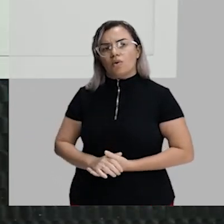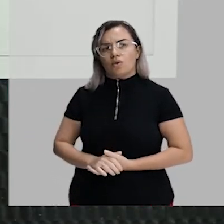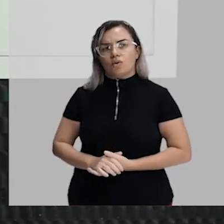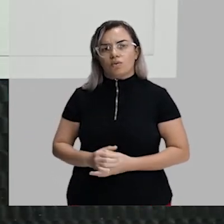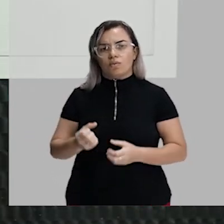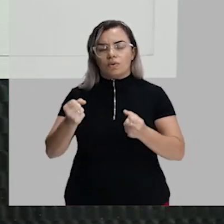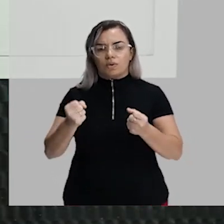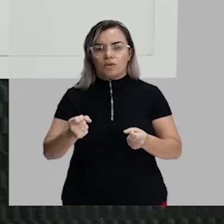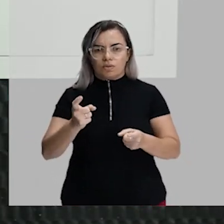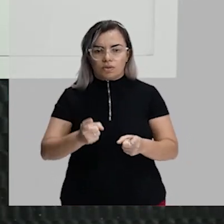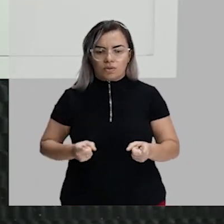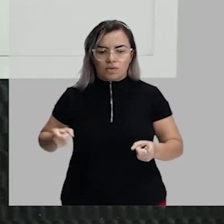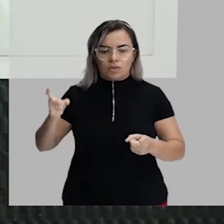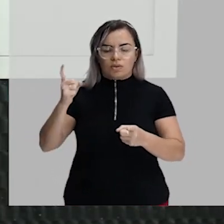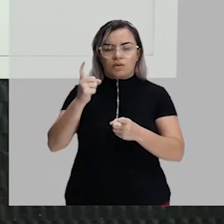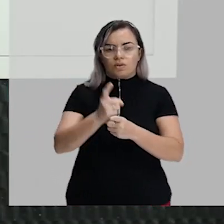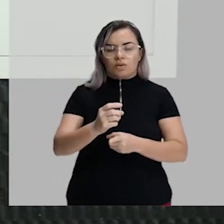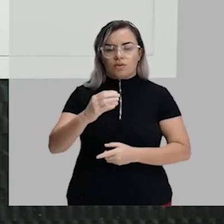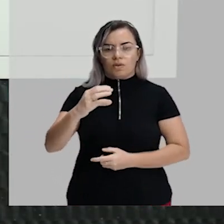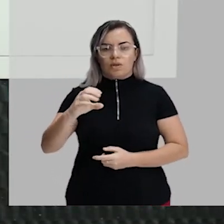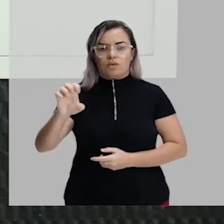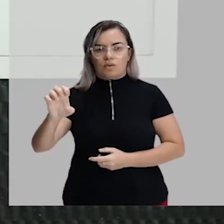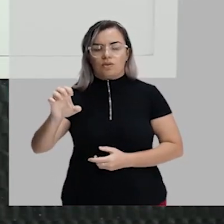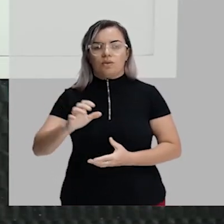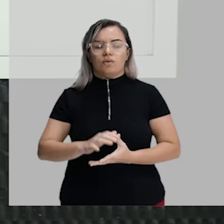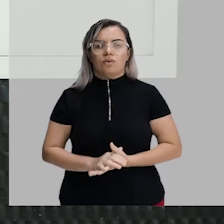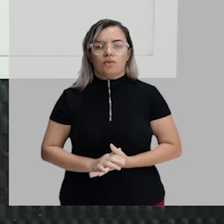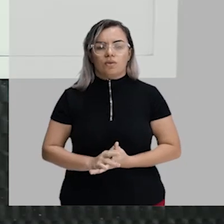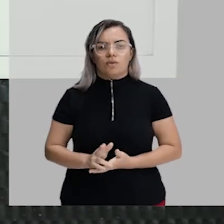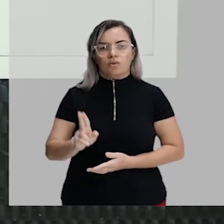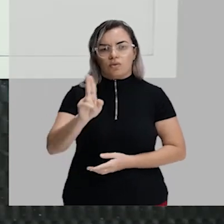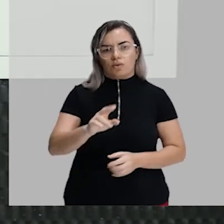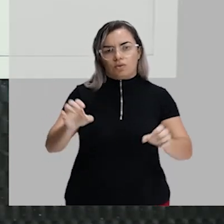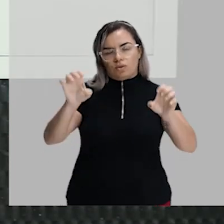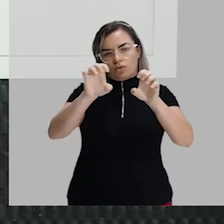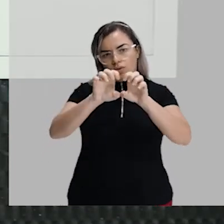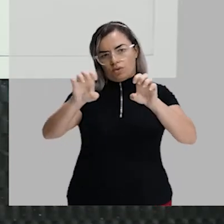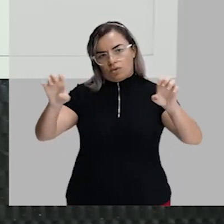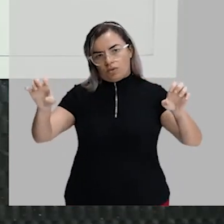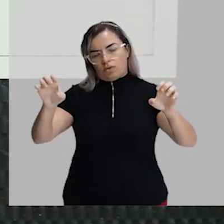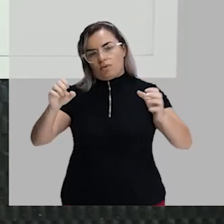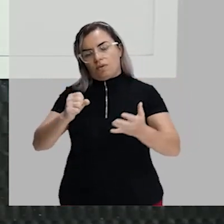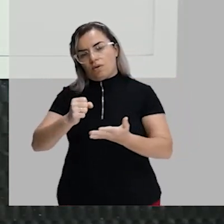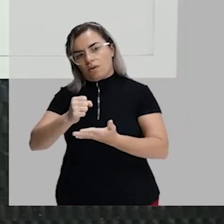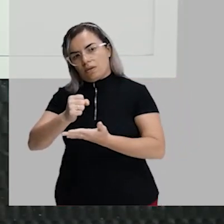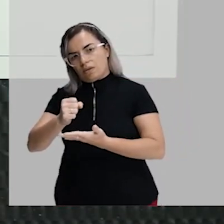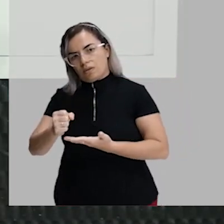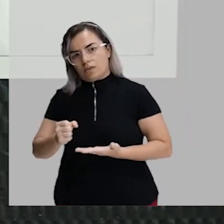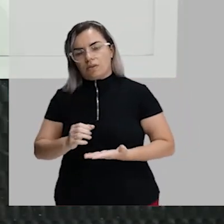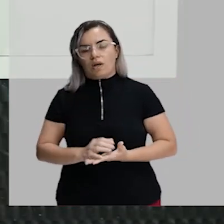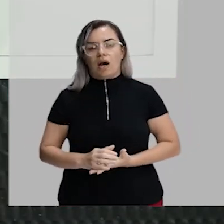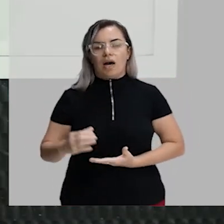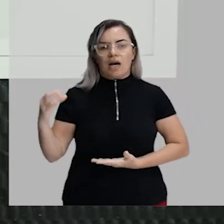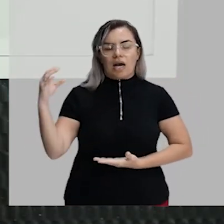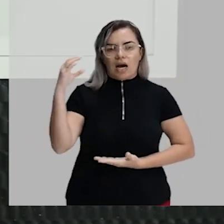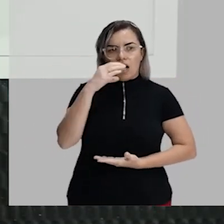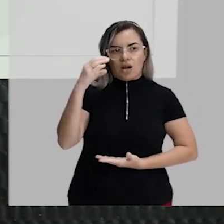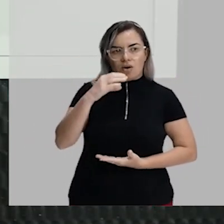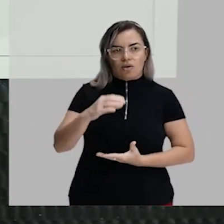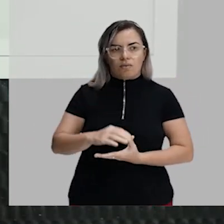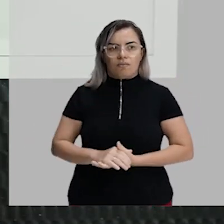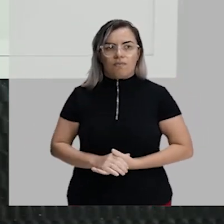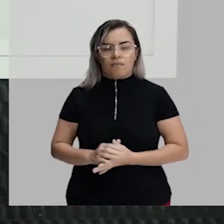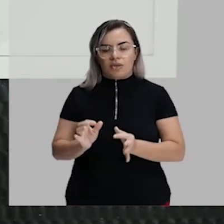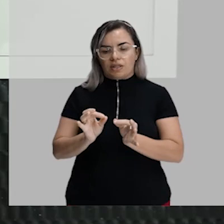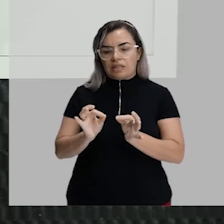calor específico. É utilizando a equação fundamental da calorimetria, certo? É dizer, por exemplo, o seguinte,